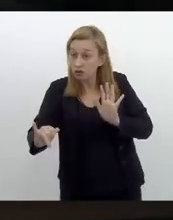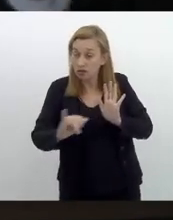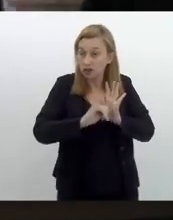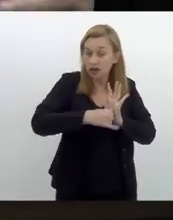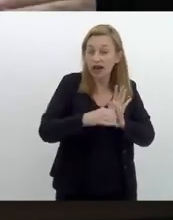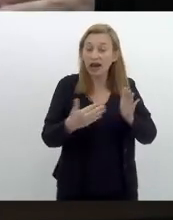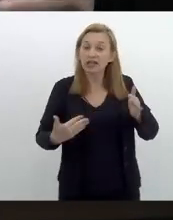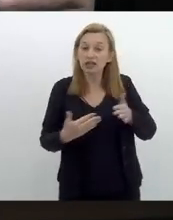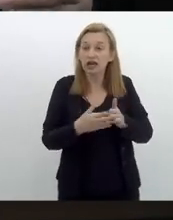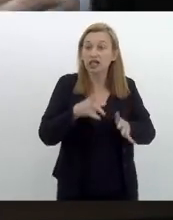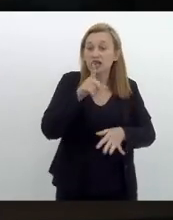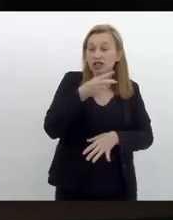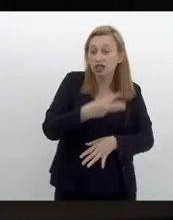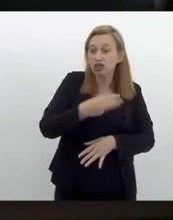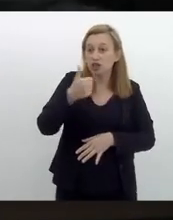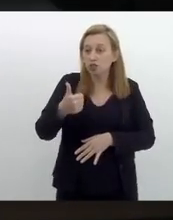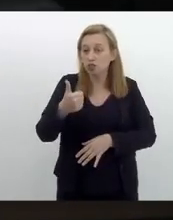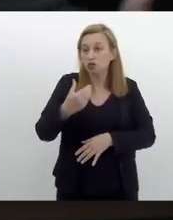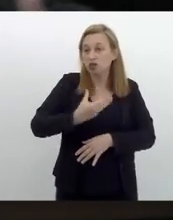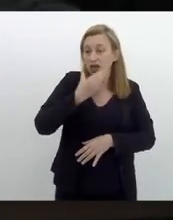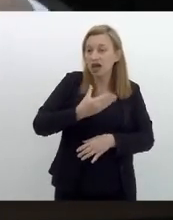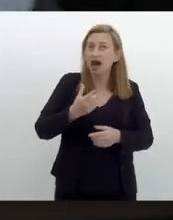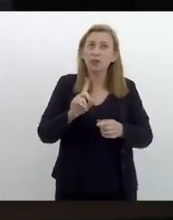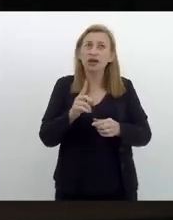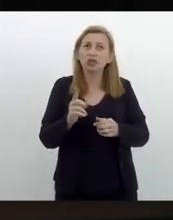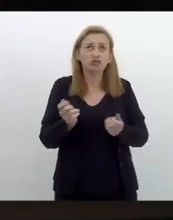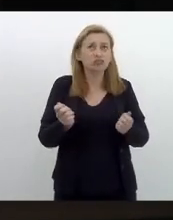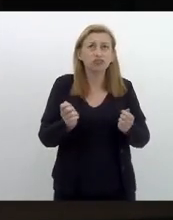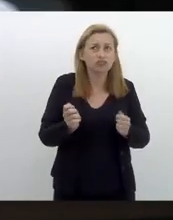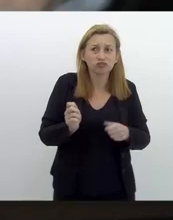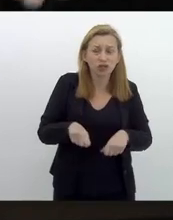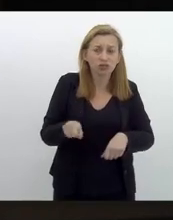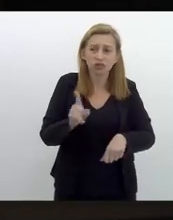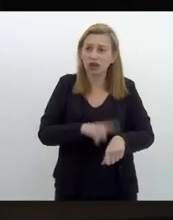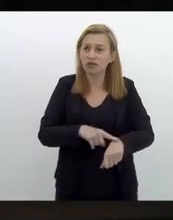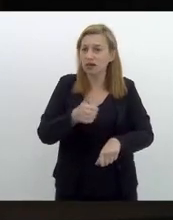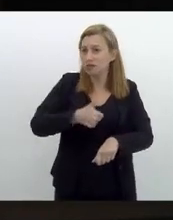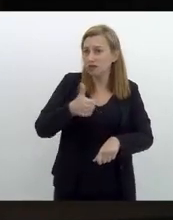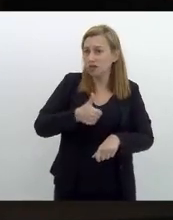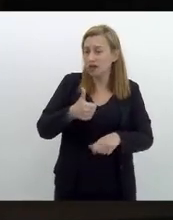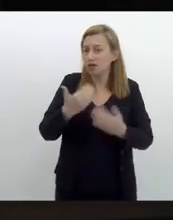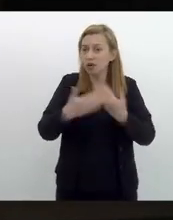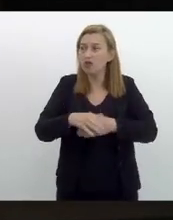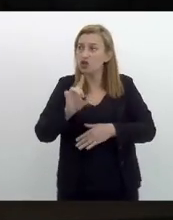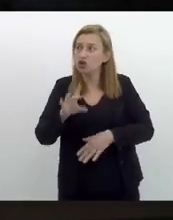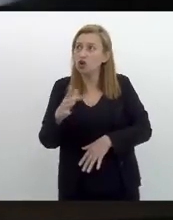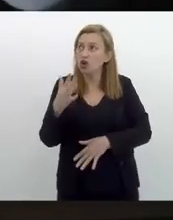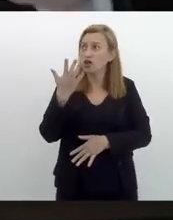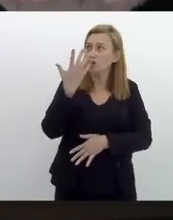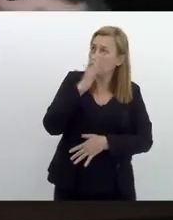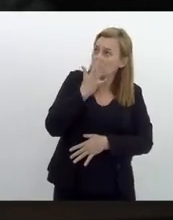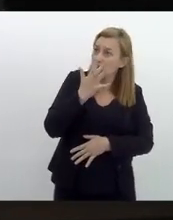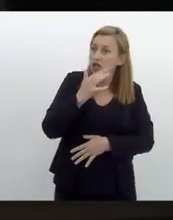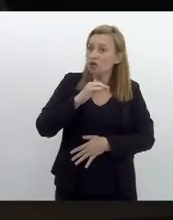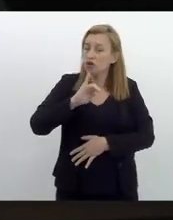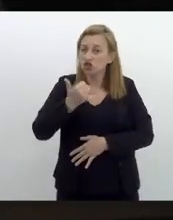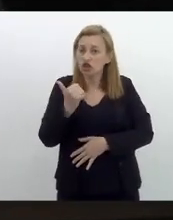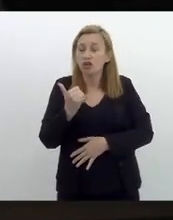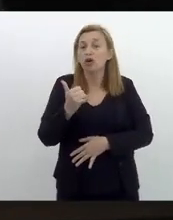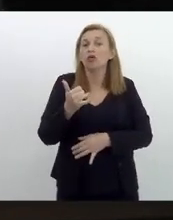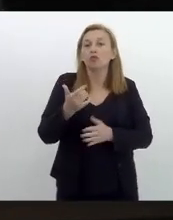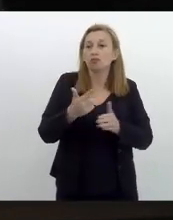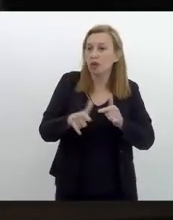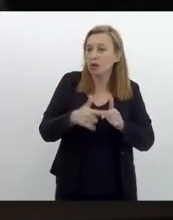até 31 de dezembro mas não deu para fazer a prova a primeira prova será em fevereiro ou em janeiro não há problema fazer esse